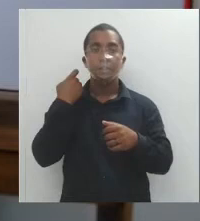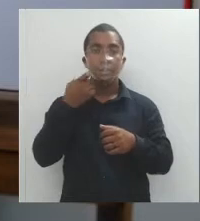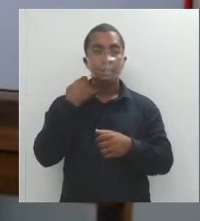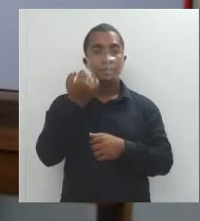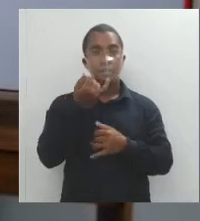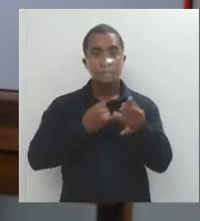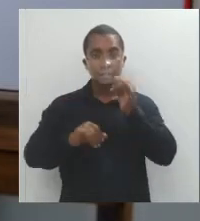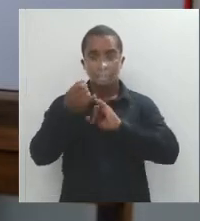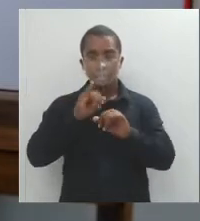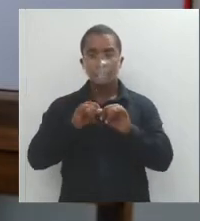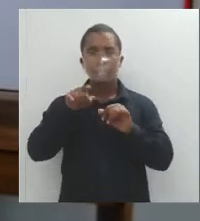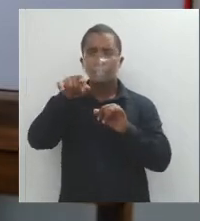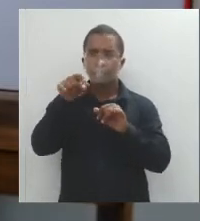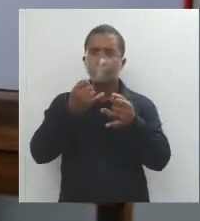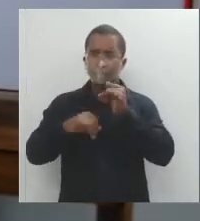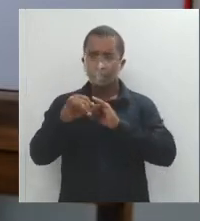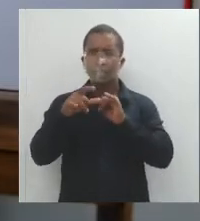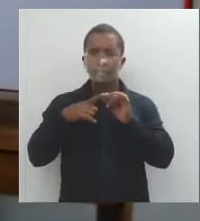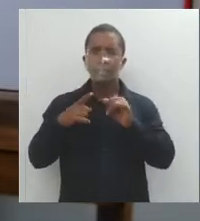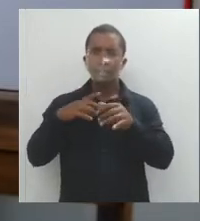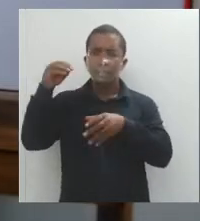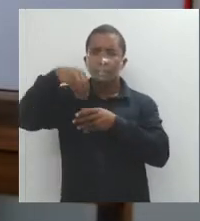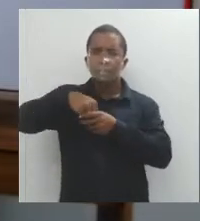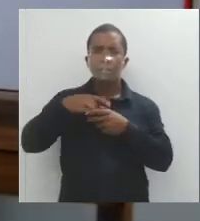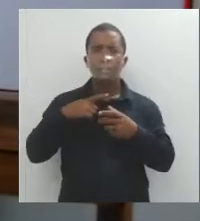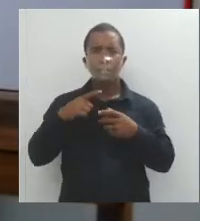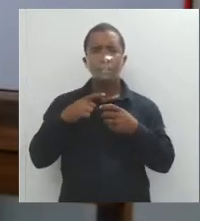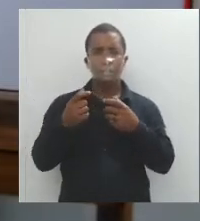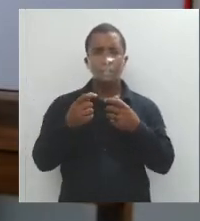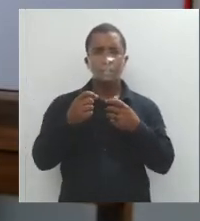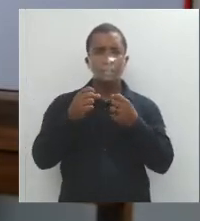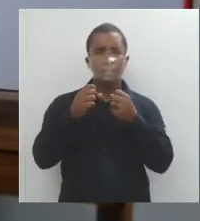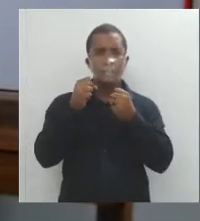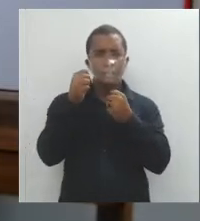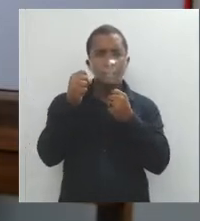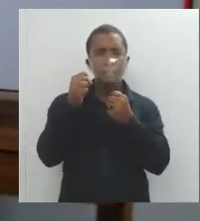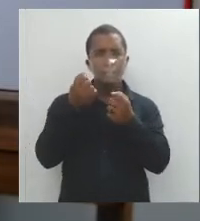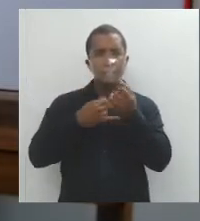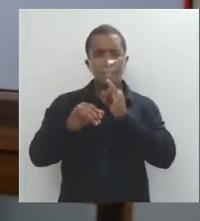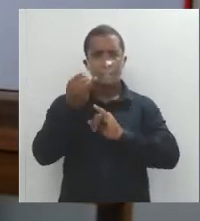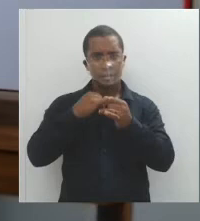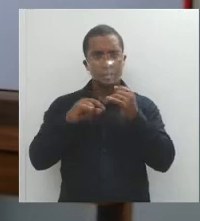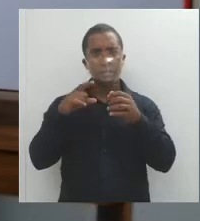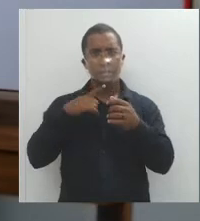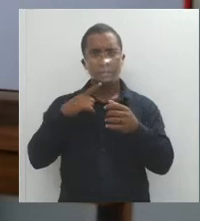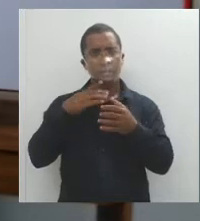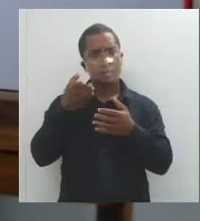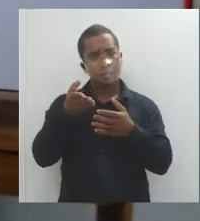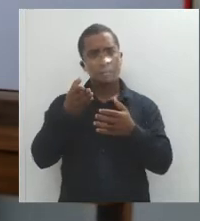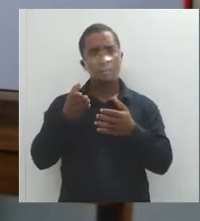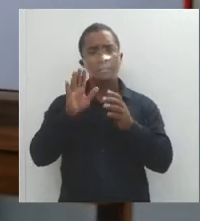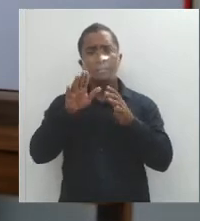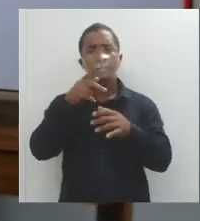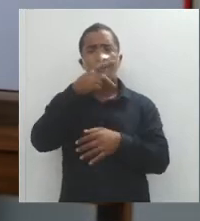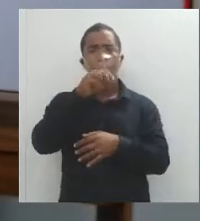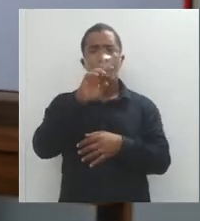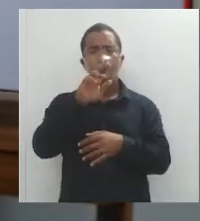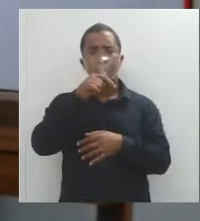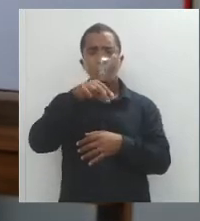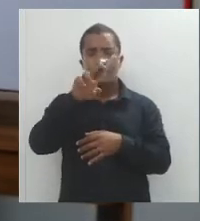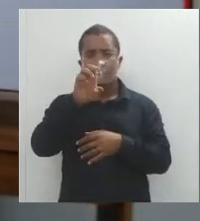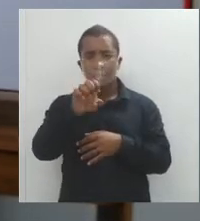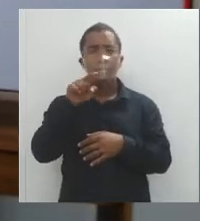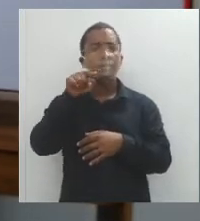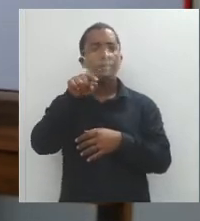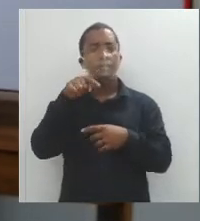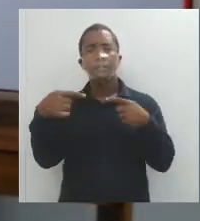peixe elétrico, como ele é elétrico, ele produz uma potência elétrica, ele tem uma potência elétrica. E ele pergunta, o poraquê é comparado a